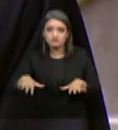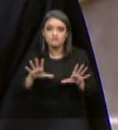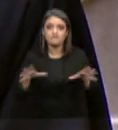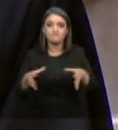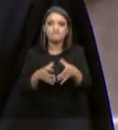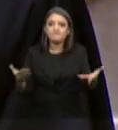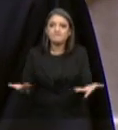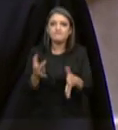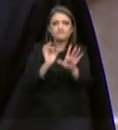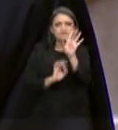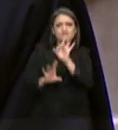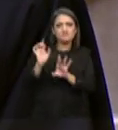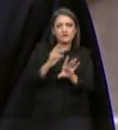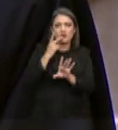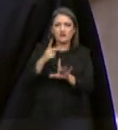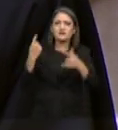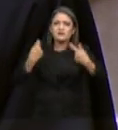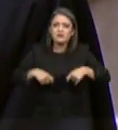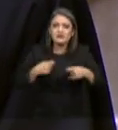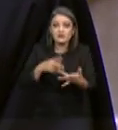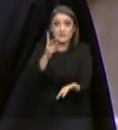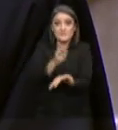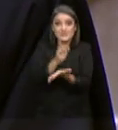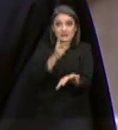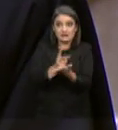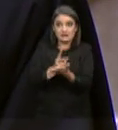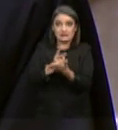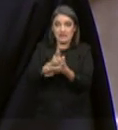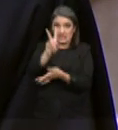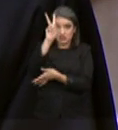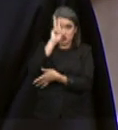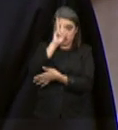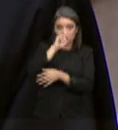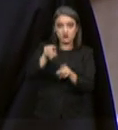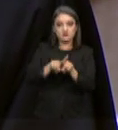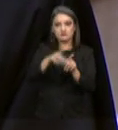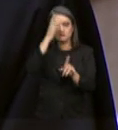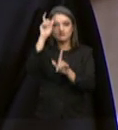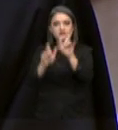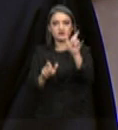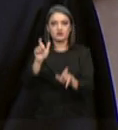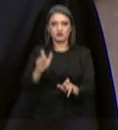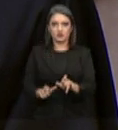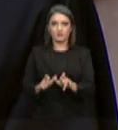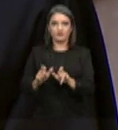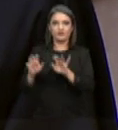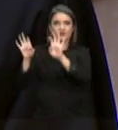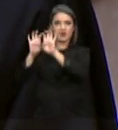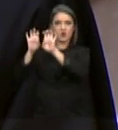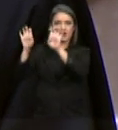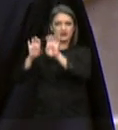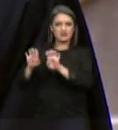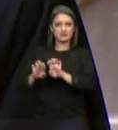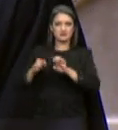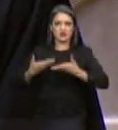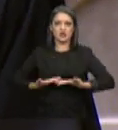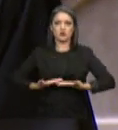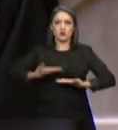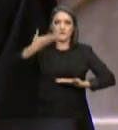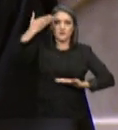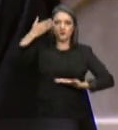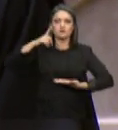reafirma que devemos preservar os fatos e o sujeitos o busto do patrono dos Advogados brasileiros